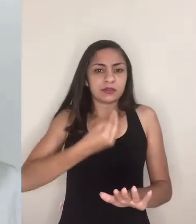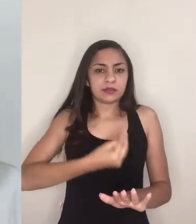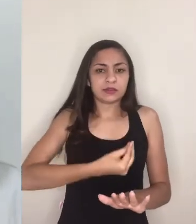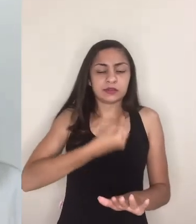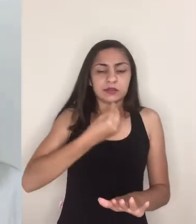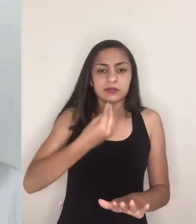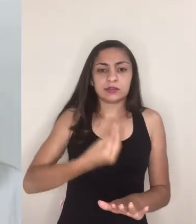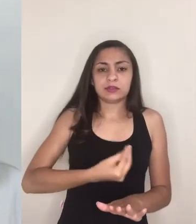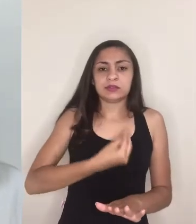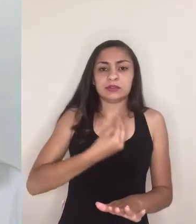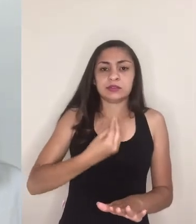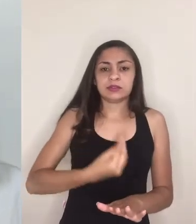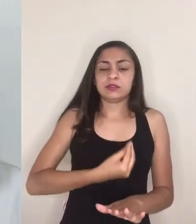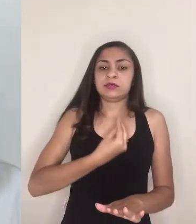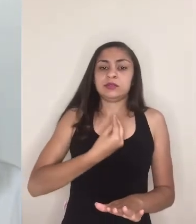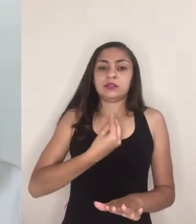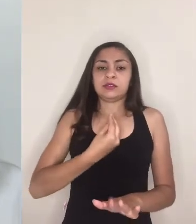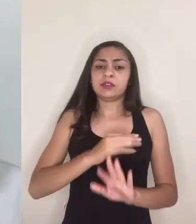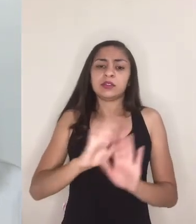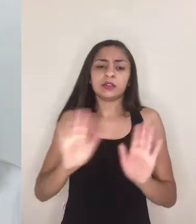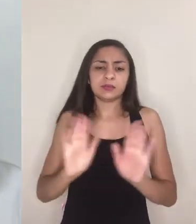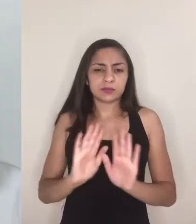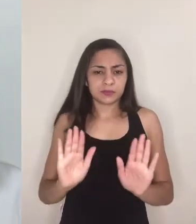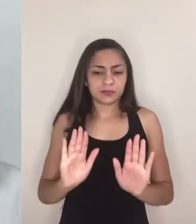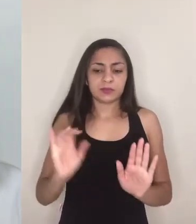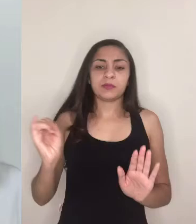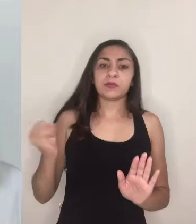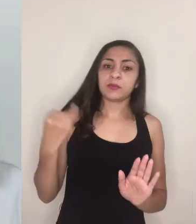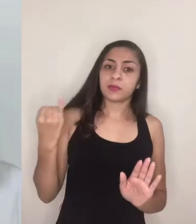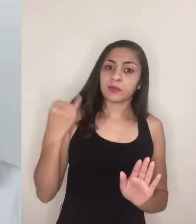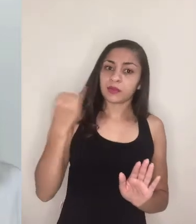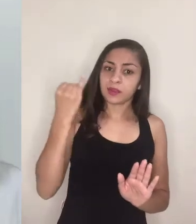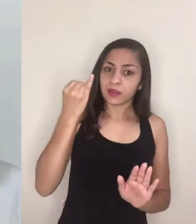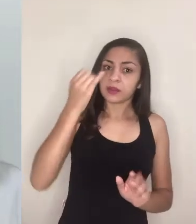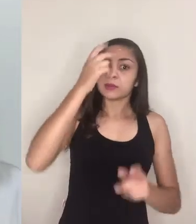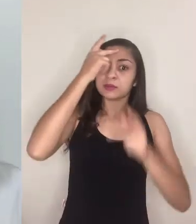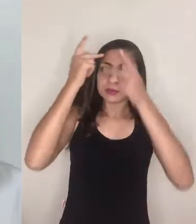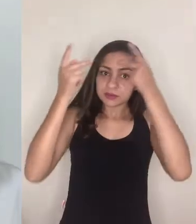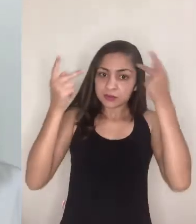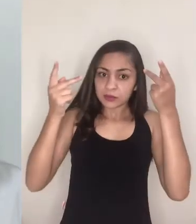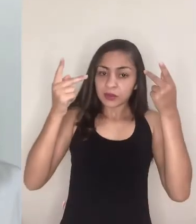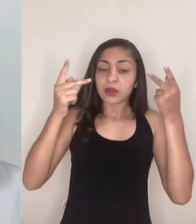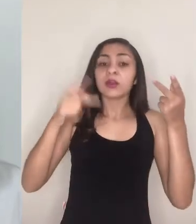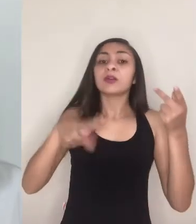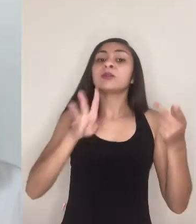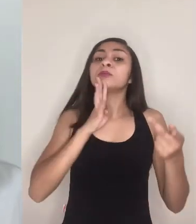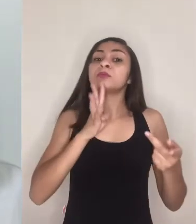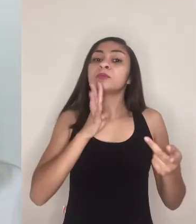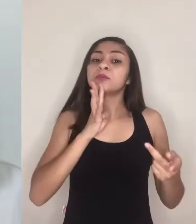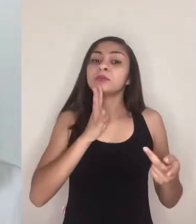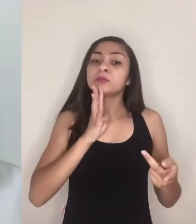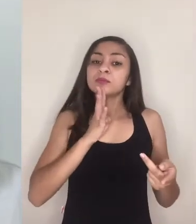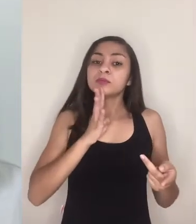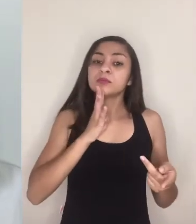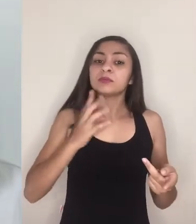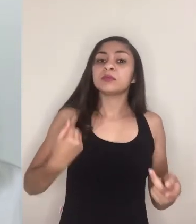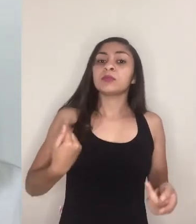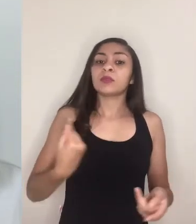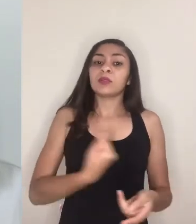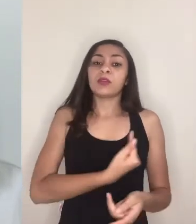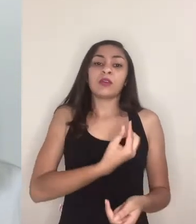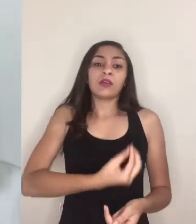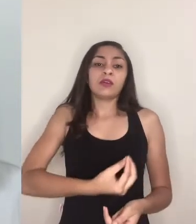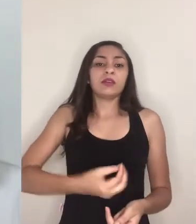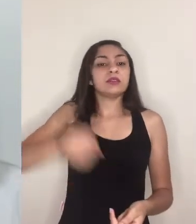Deus, mas o importante é que saibam da nossa história, entendendo que Deus tem em